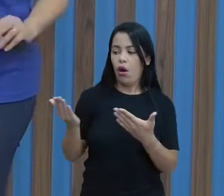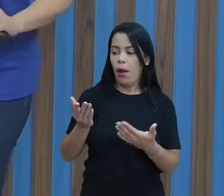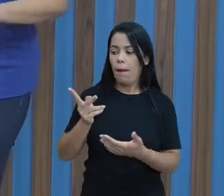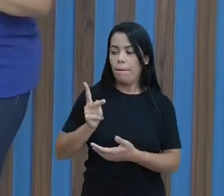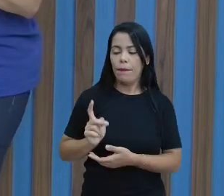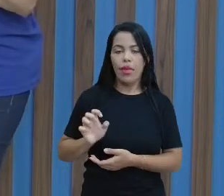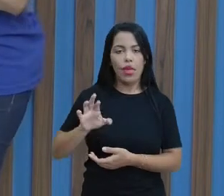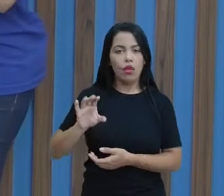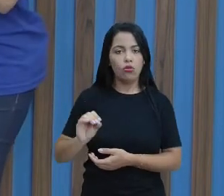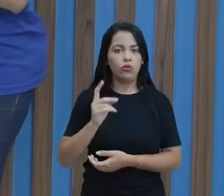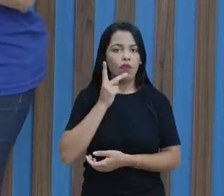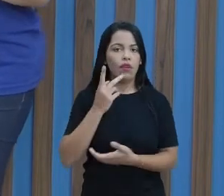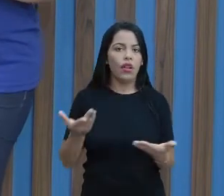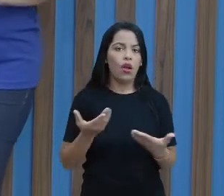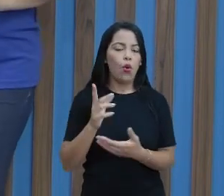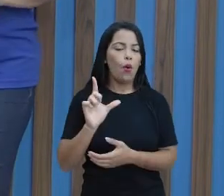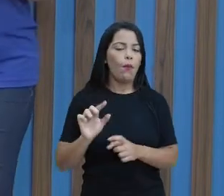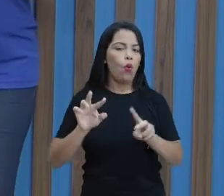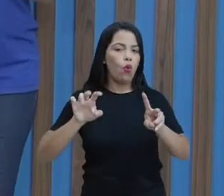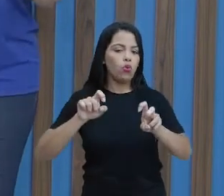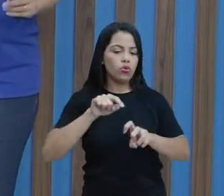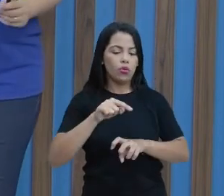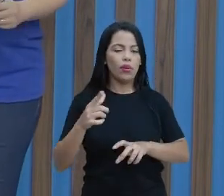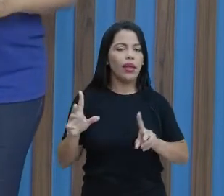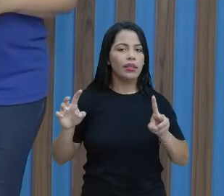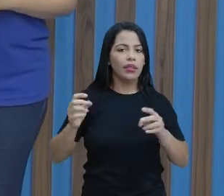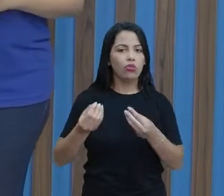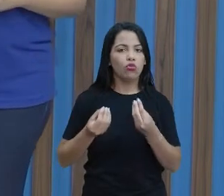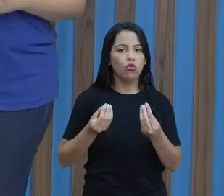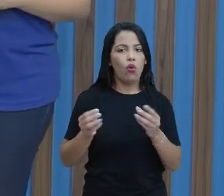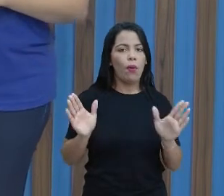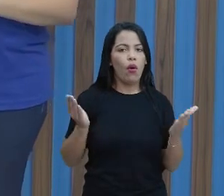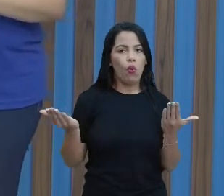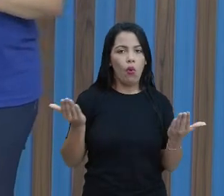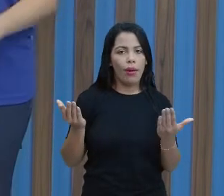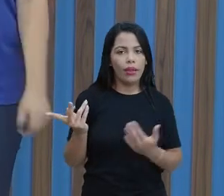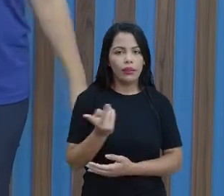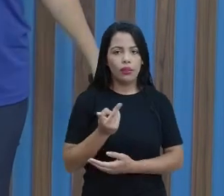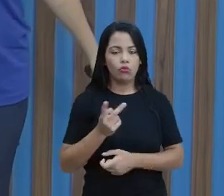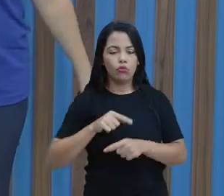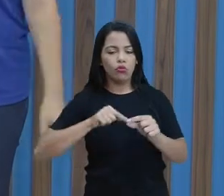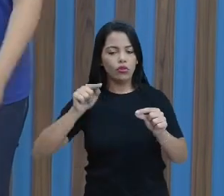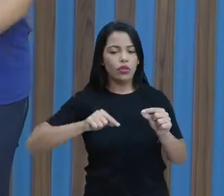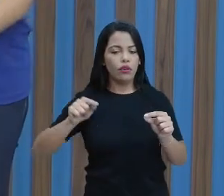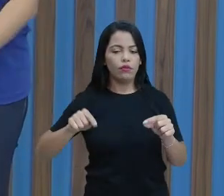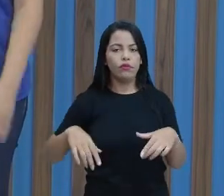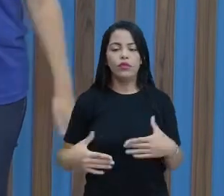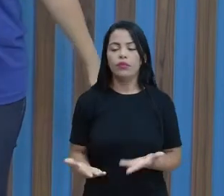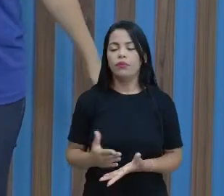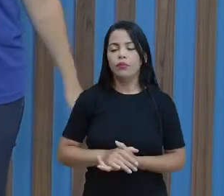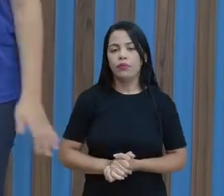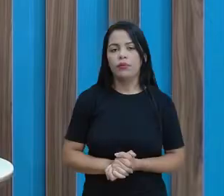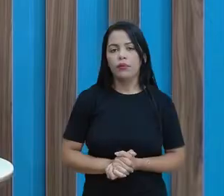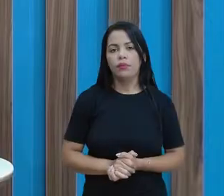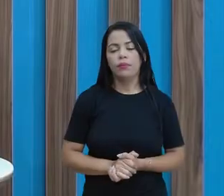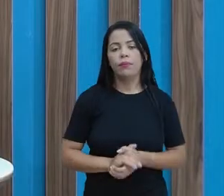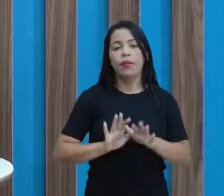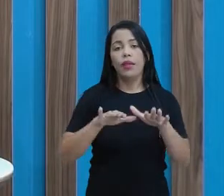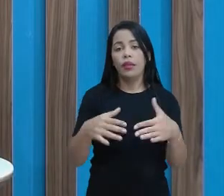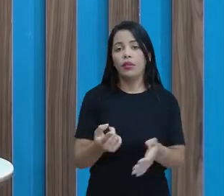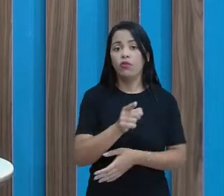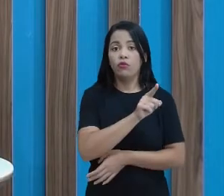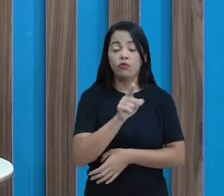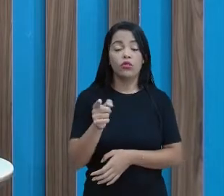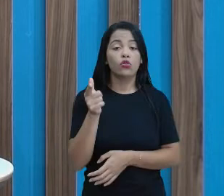dele em relação a essa ideia inicial de comparação dos gráficos, tá bom? Diga lá, professor. Pessoal, vocês conseguiram